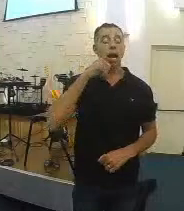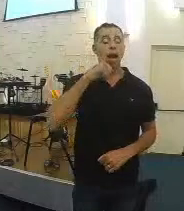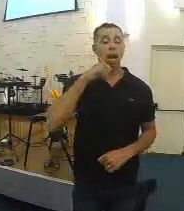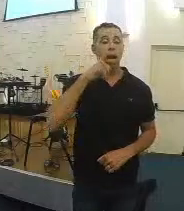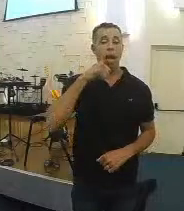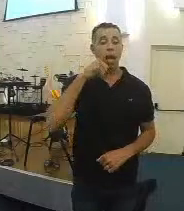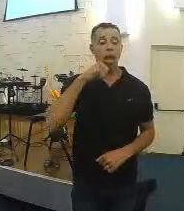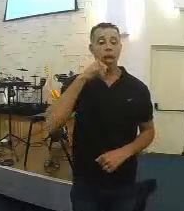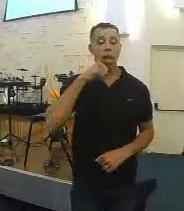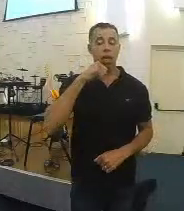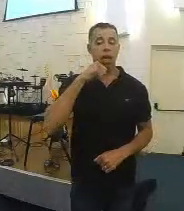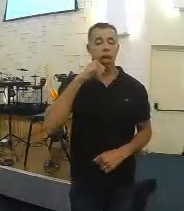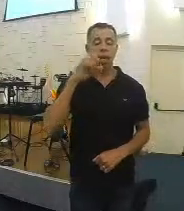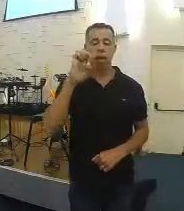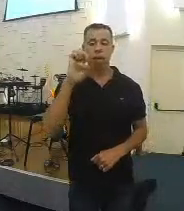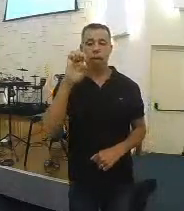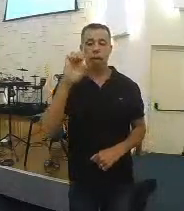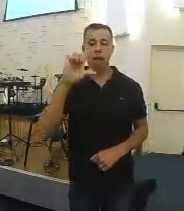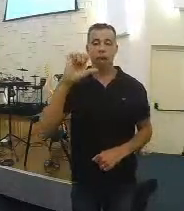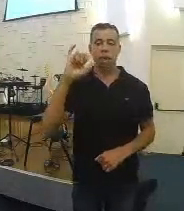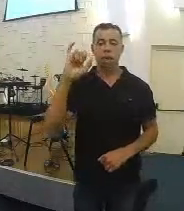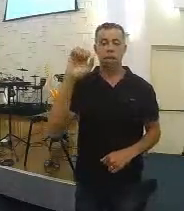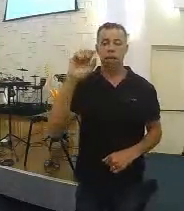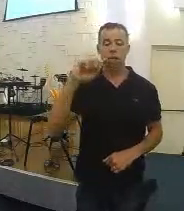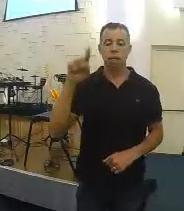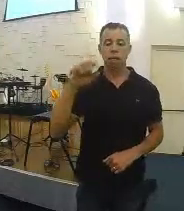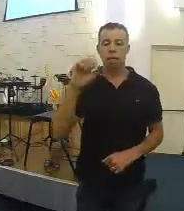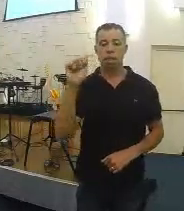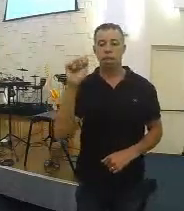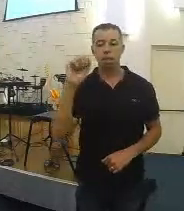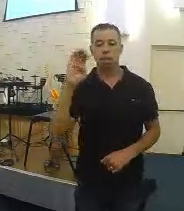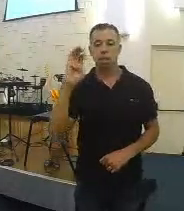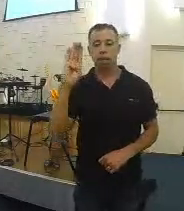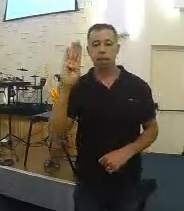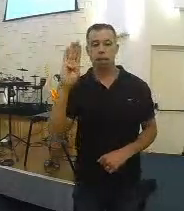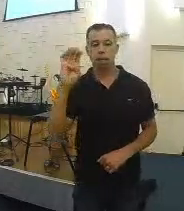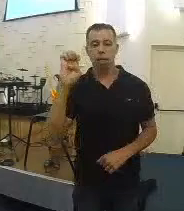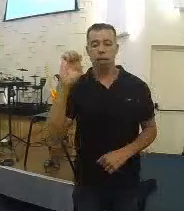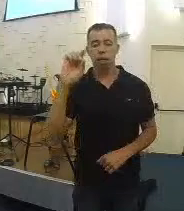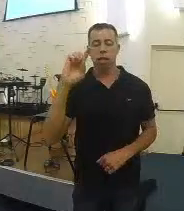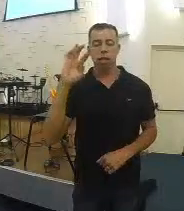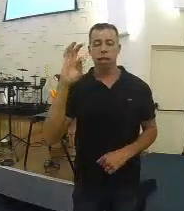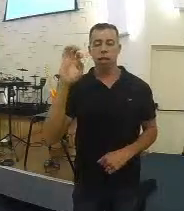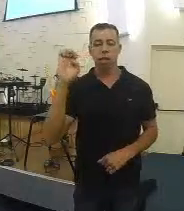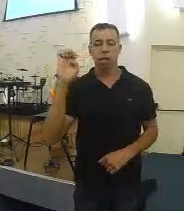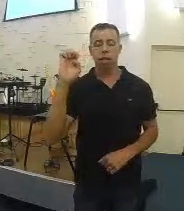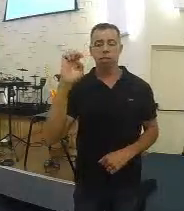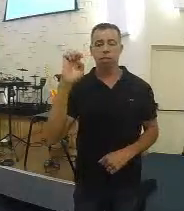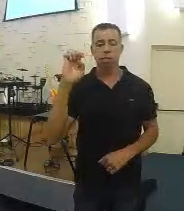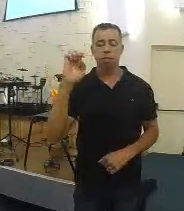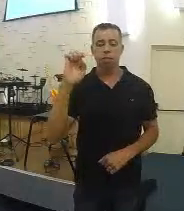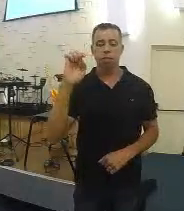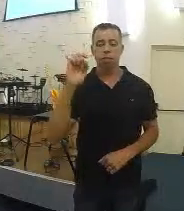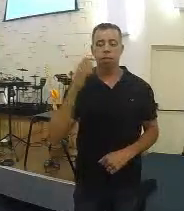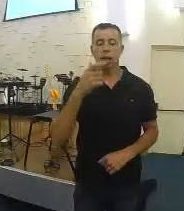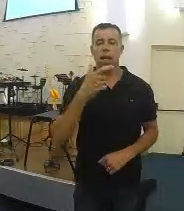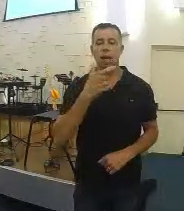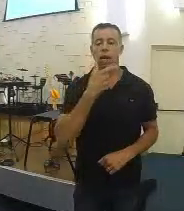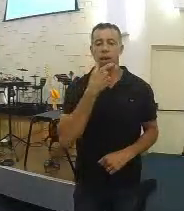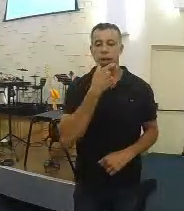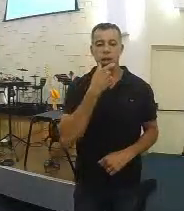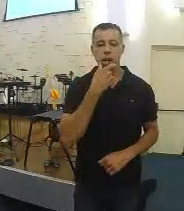todas, à beira da sua morte, ela que dirigiu um período de ouro da história da Inglaterra. A Inglaterra era a